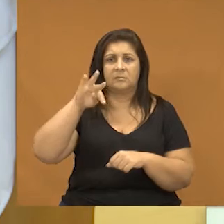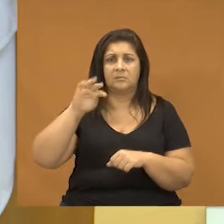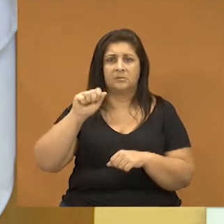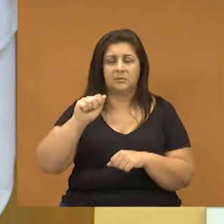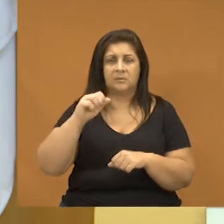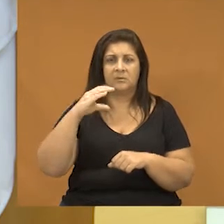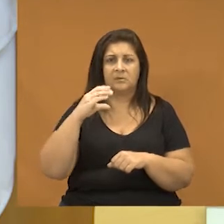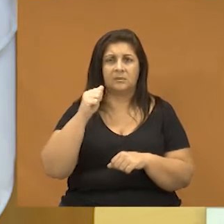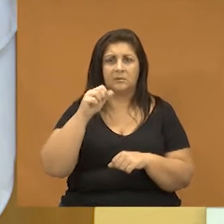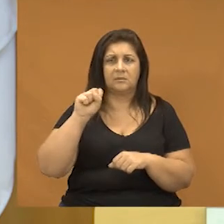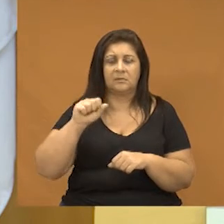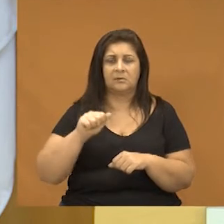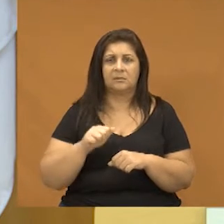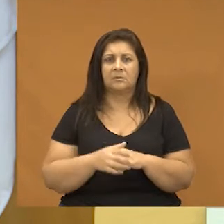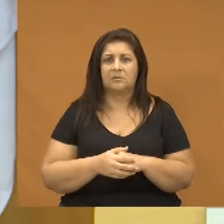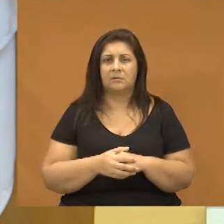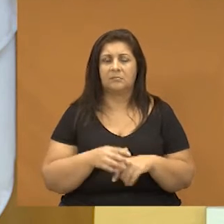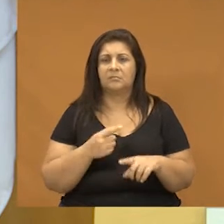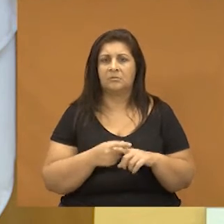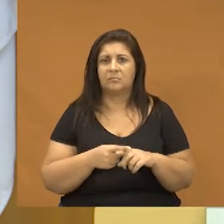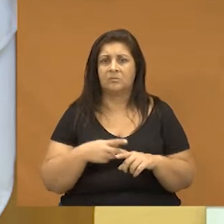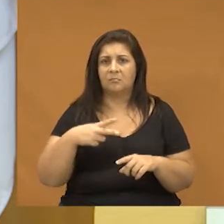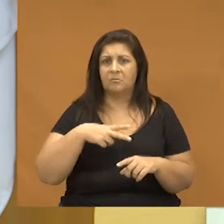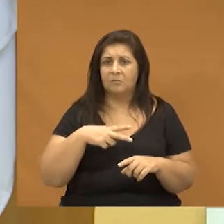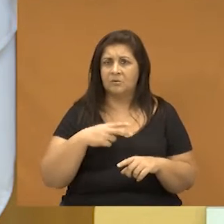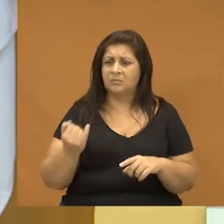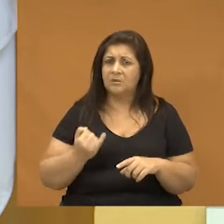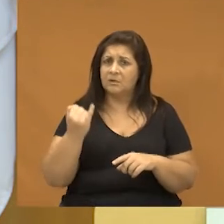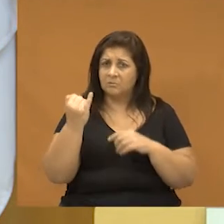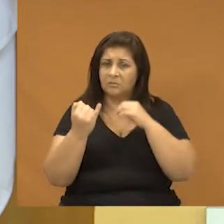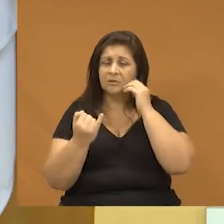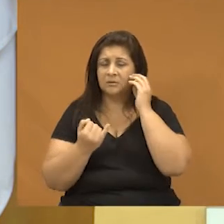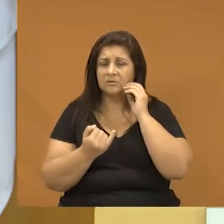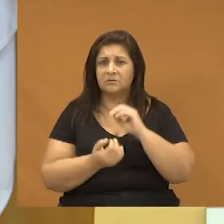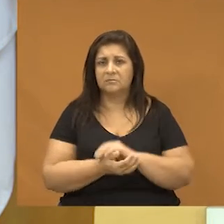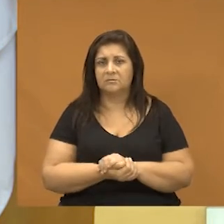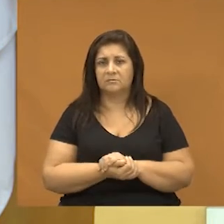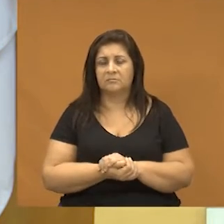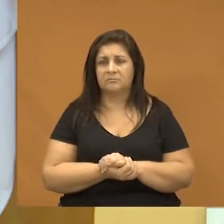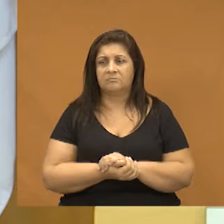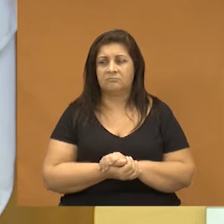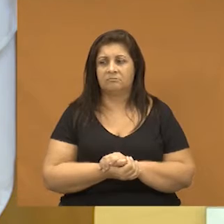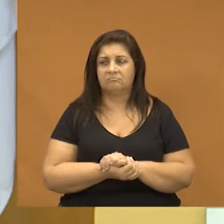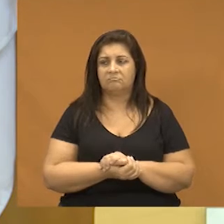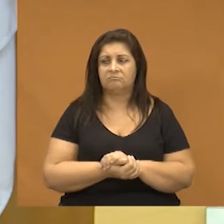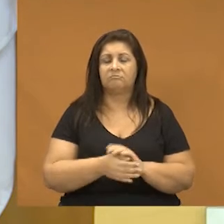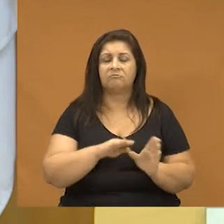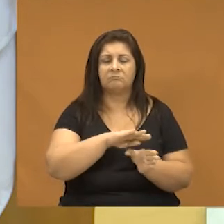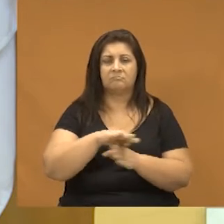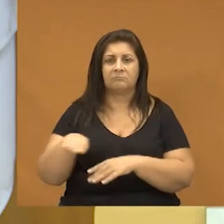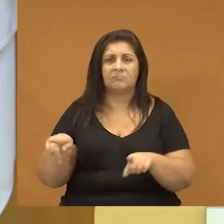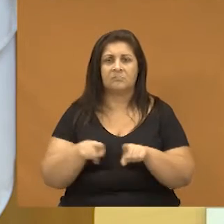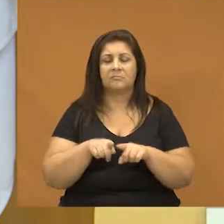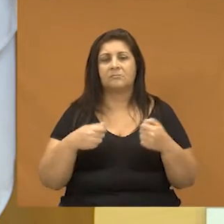recurso. Esses recursos do convênio, Aderbal, ele é muito importante para a Santa Casa. Outro fato que eu acho que tem que ser